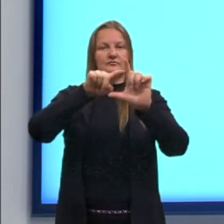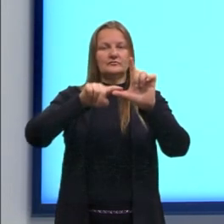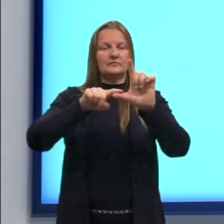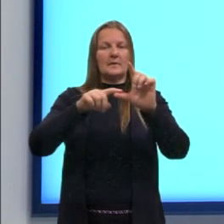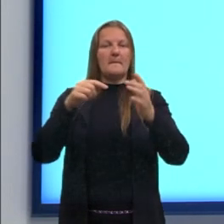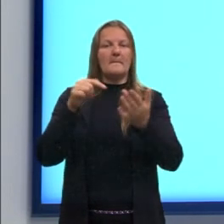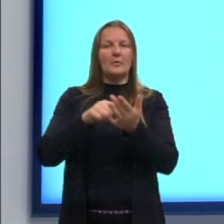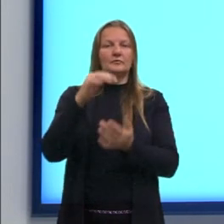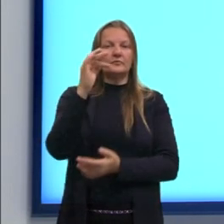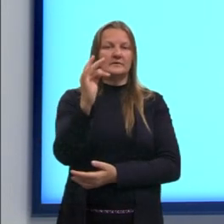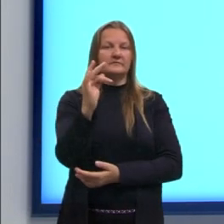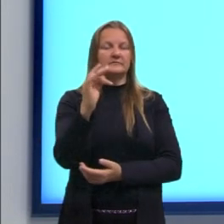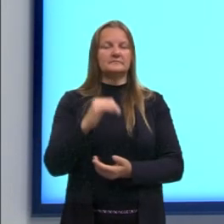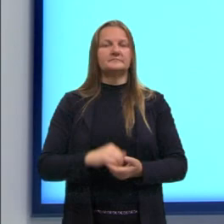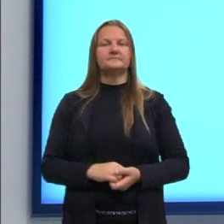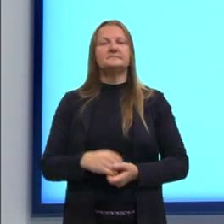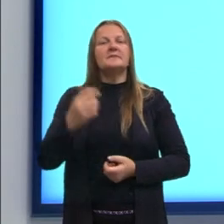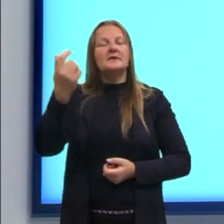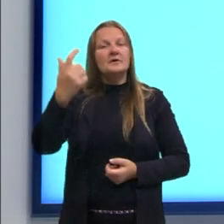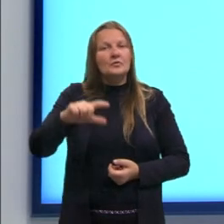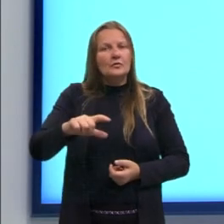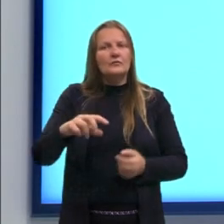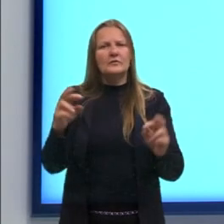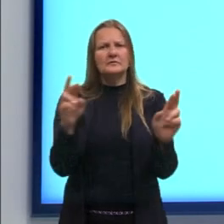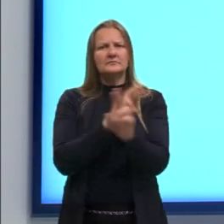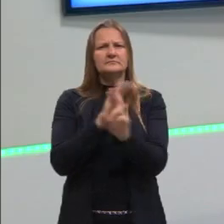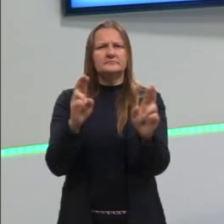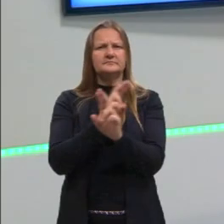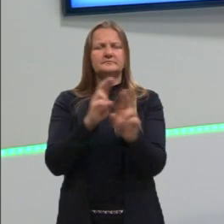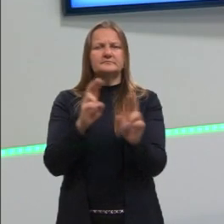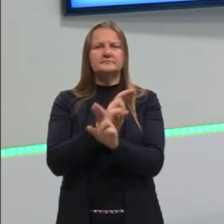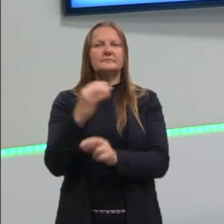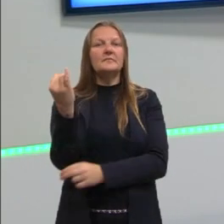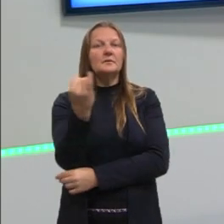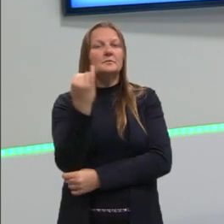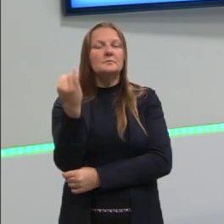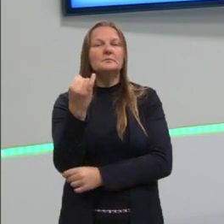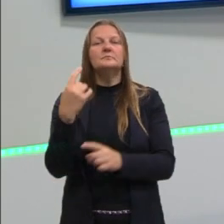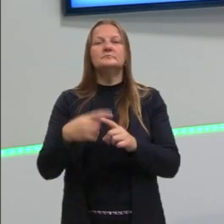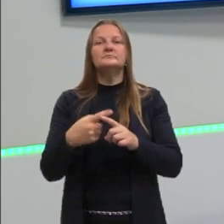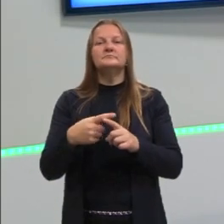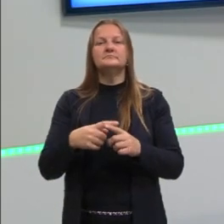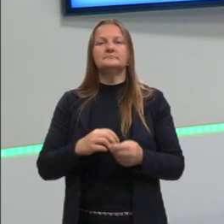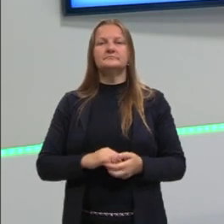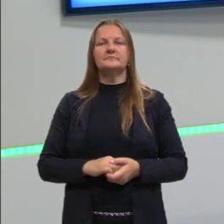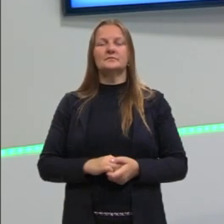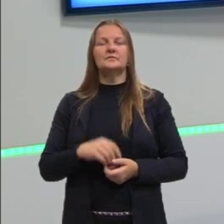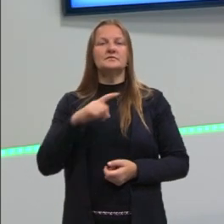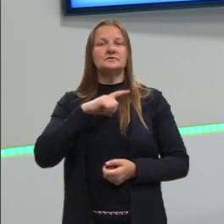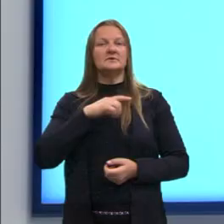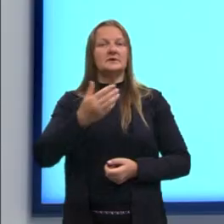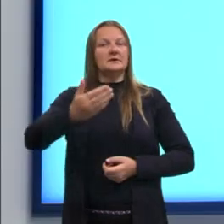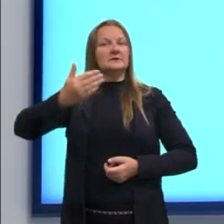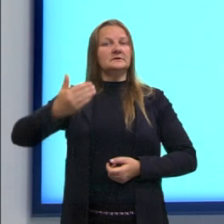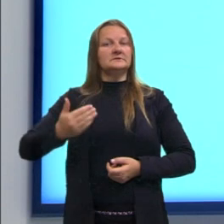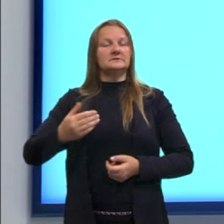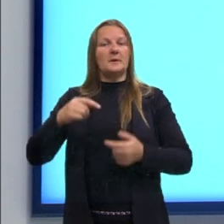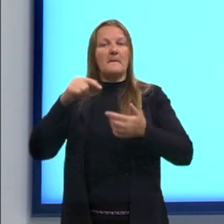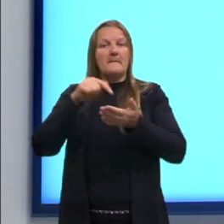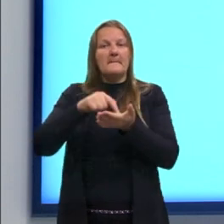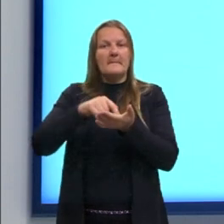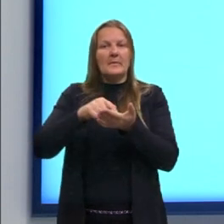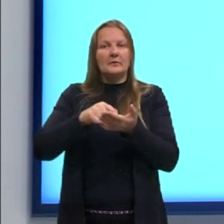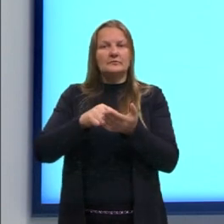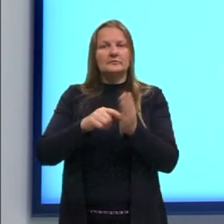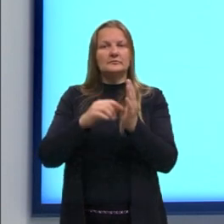f novamente gente a relação aqui importante porque o que que nós tínhamos que o ponto ele tava